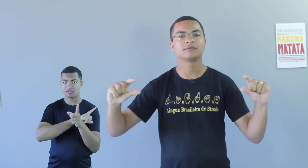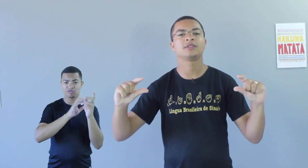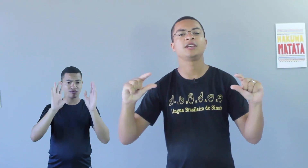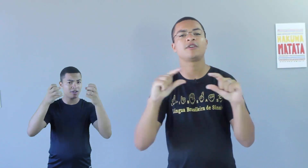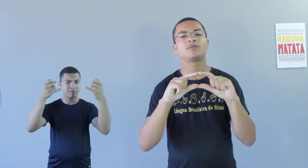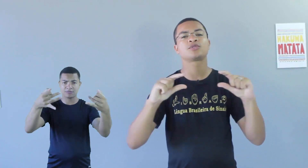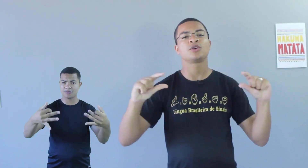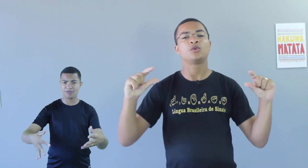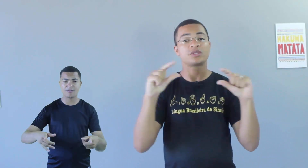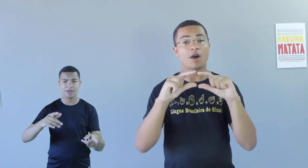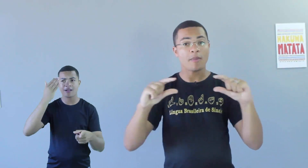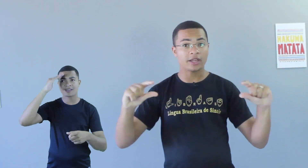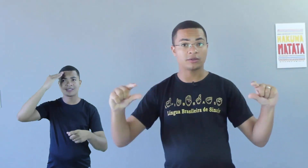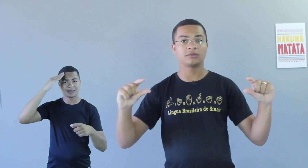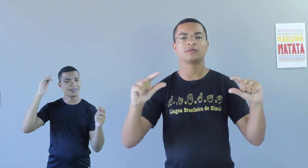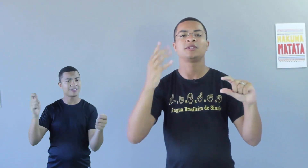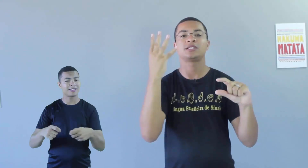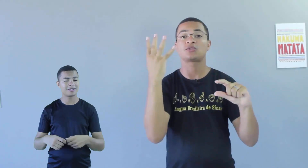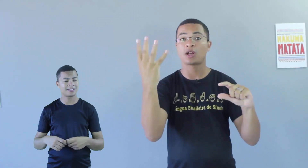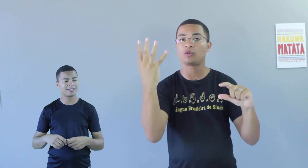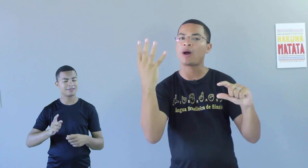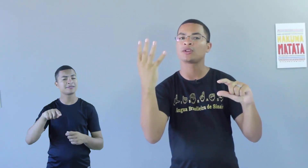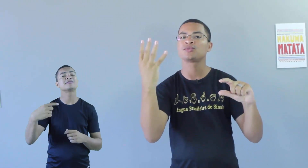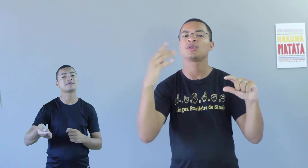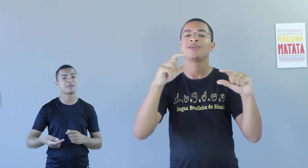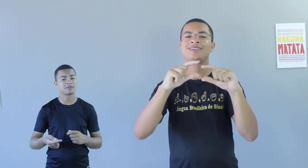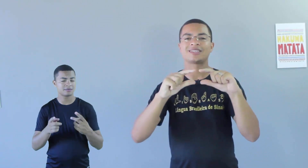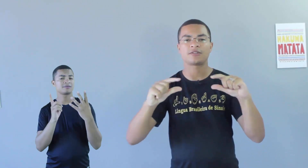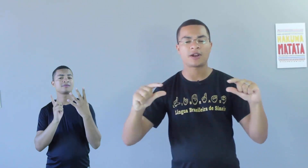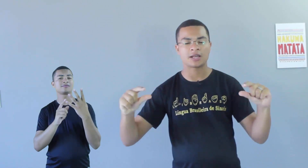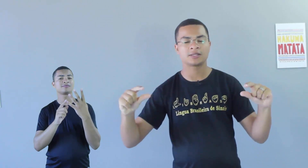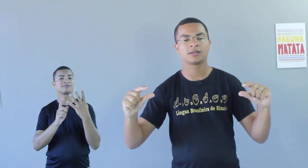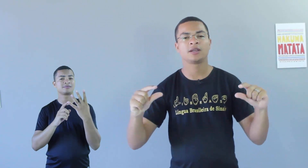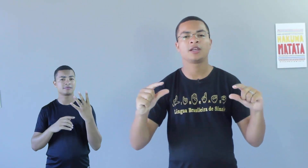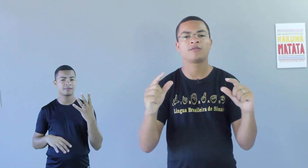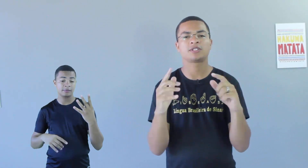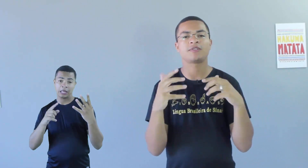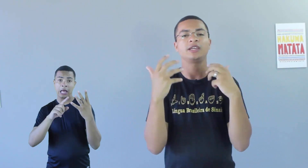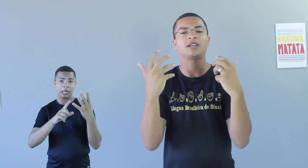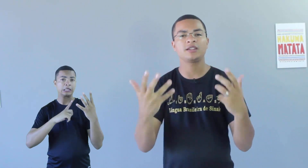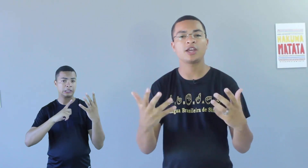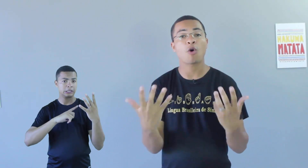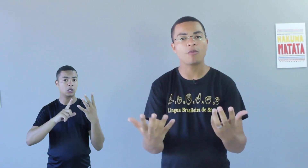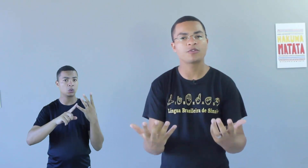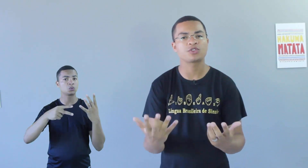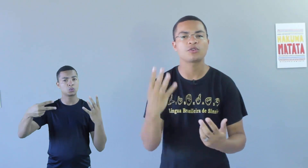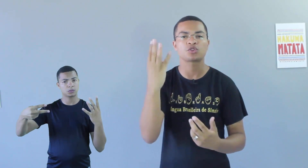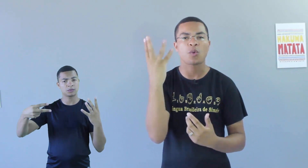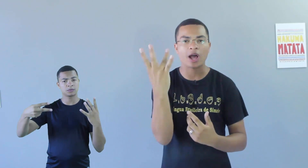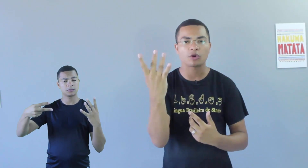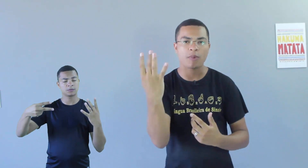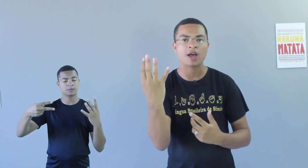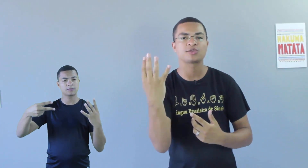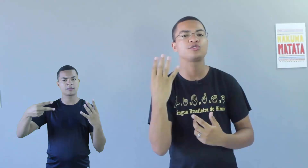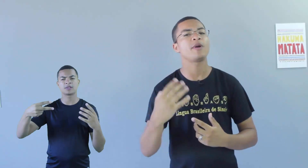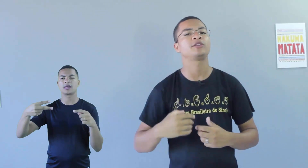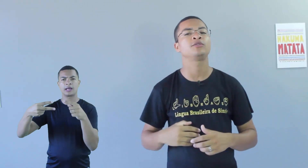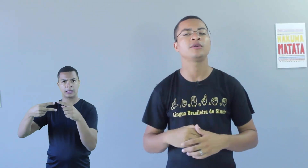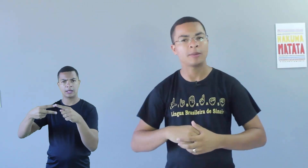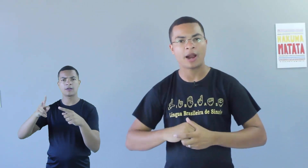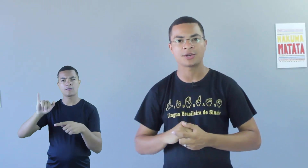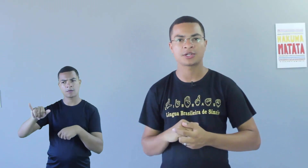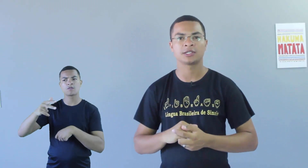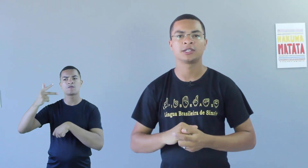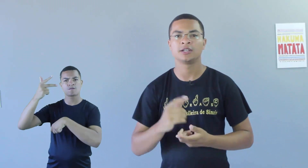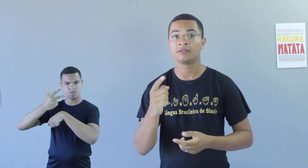frase e vamos usar o método, esses 4 passos, nessa frase. E você vai entender como funcionam os 4 passos do